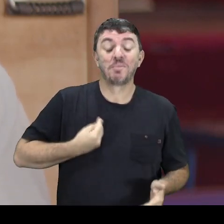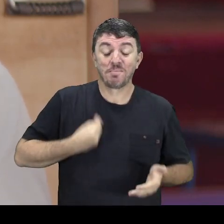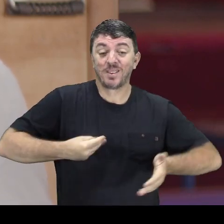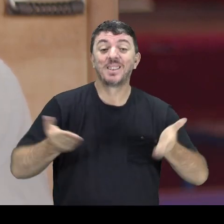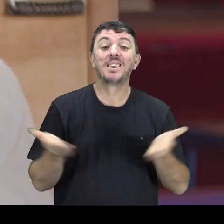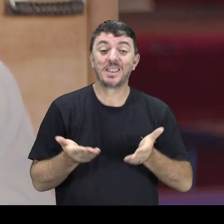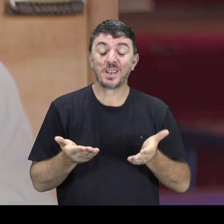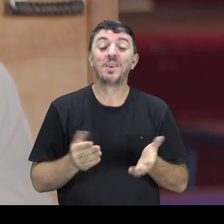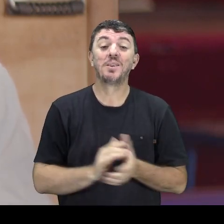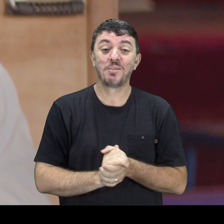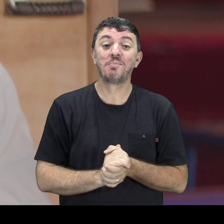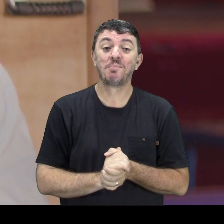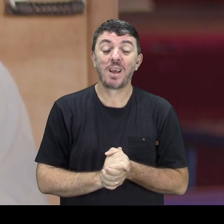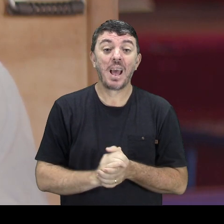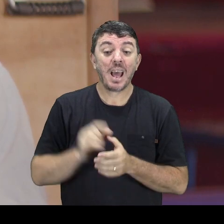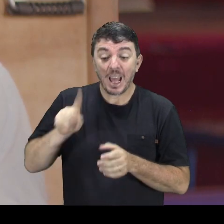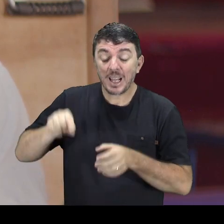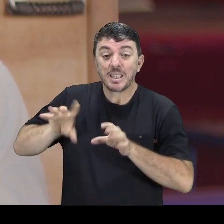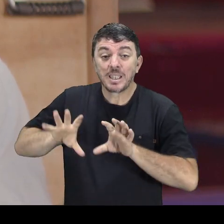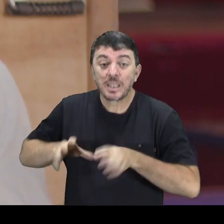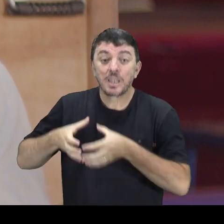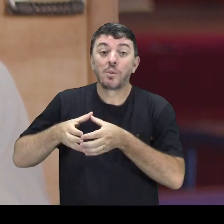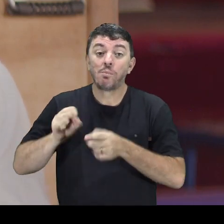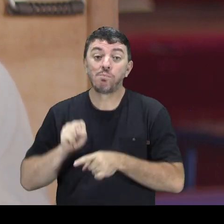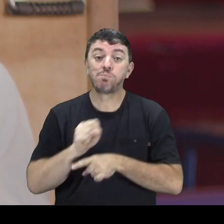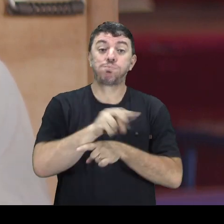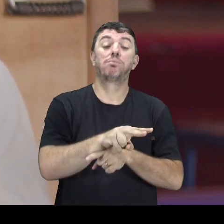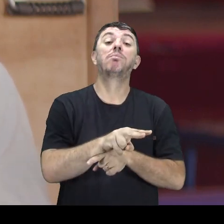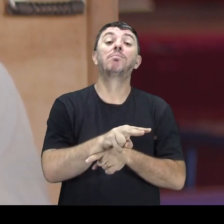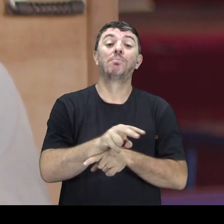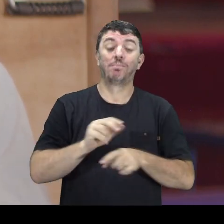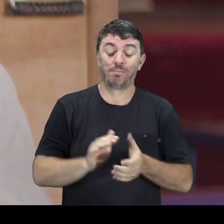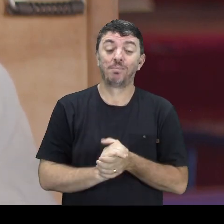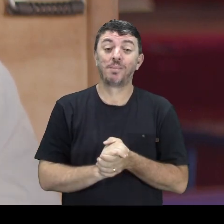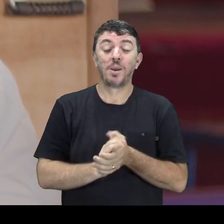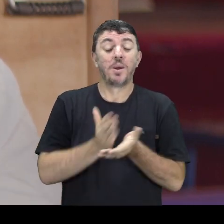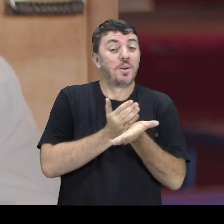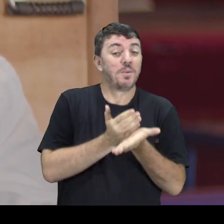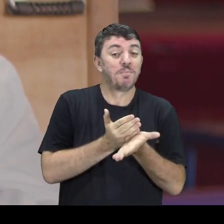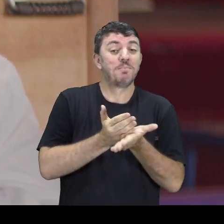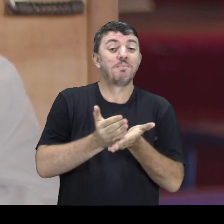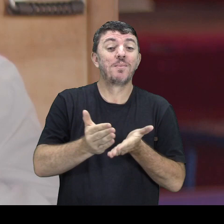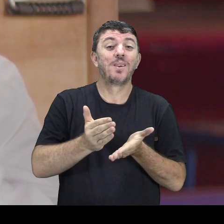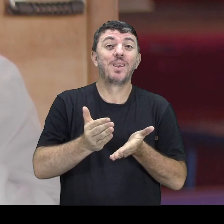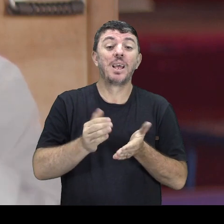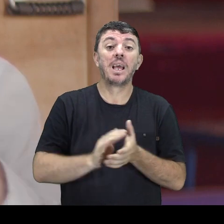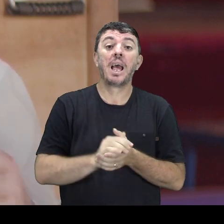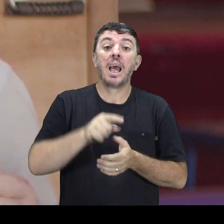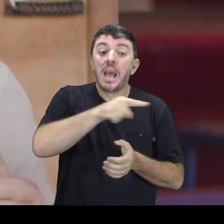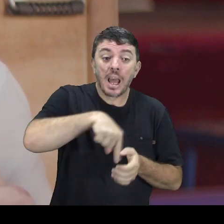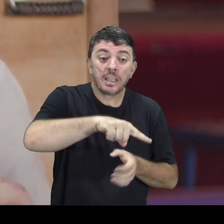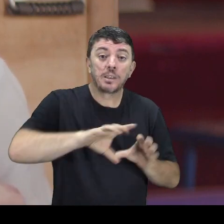Então, dessa turma que entrou no início, eles foram os que se